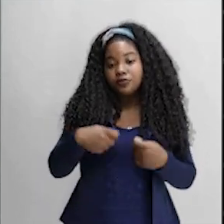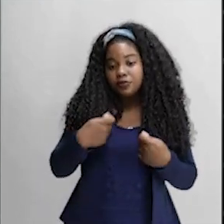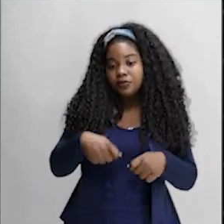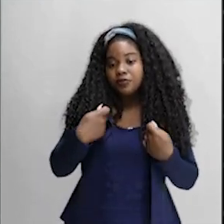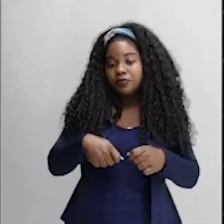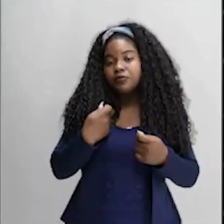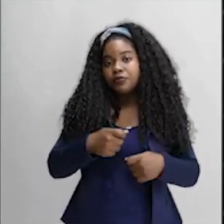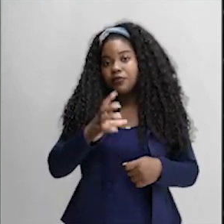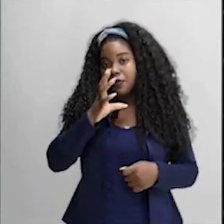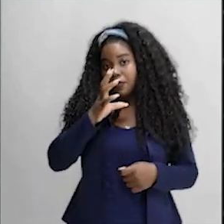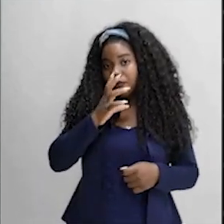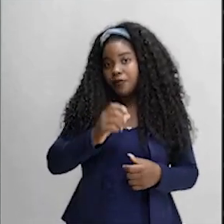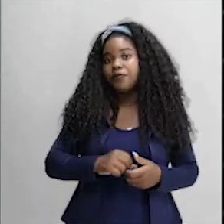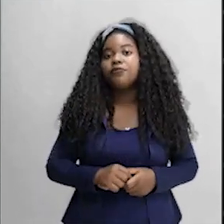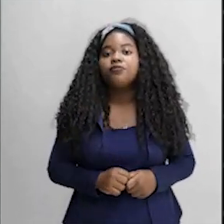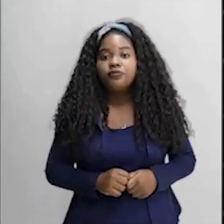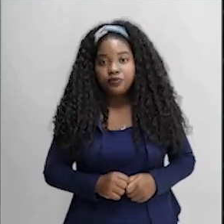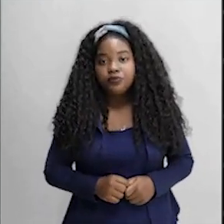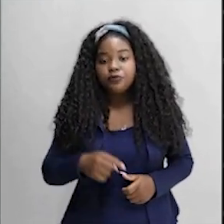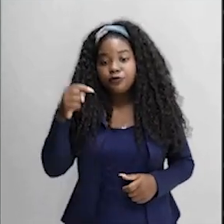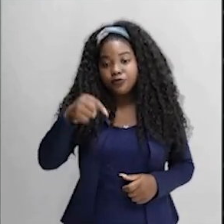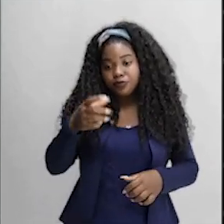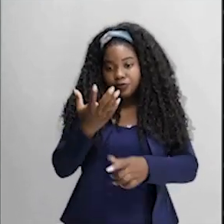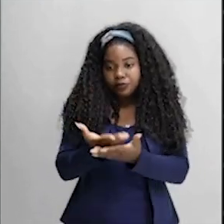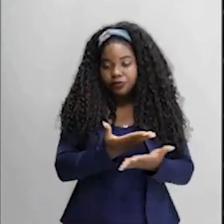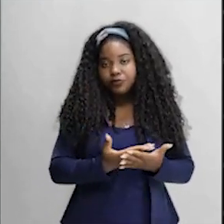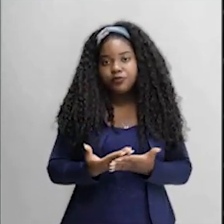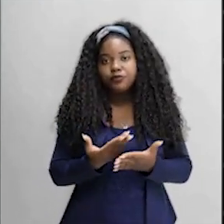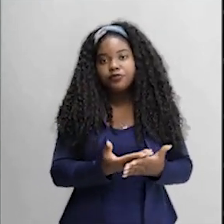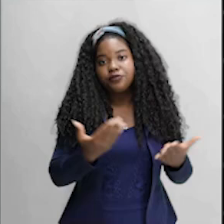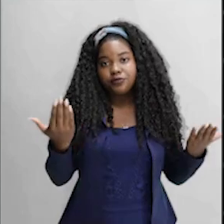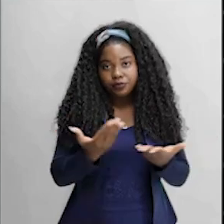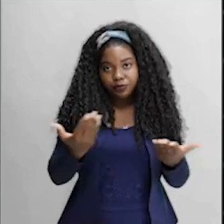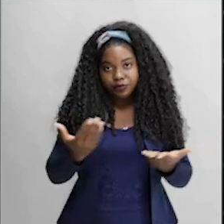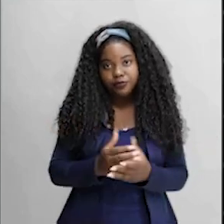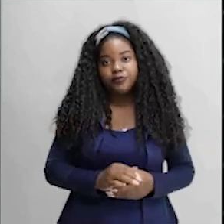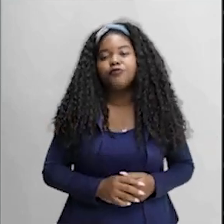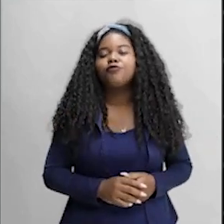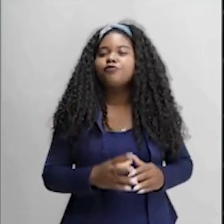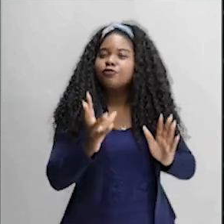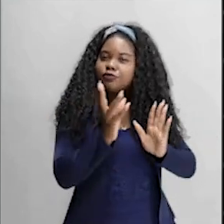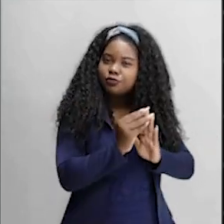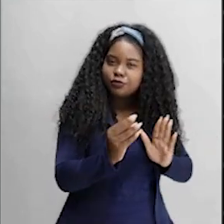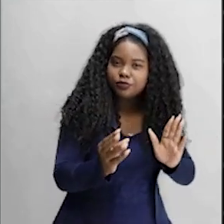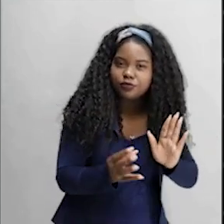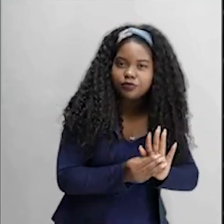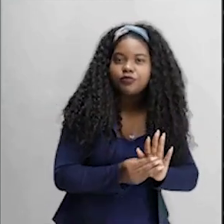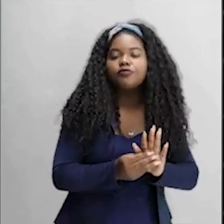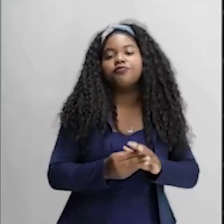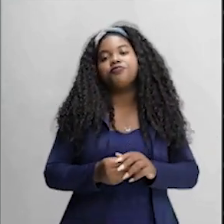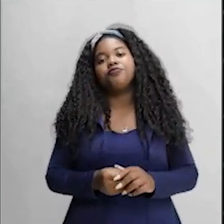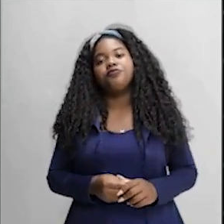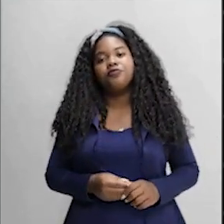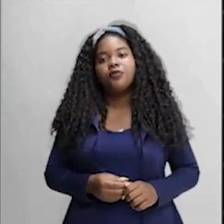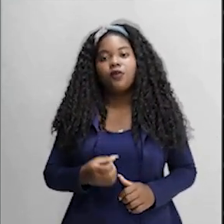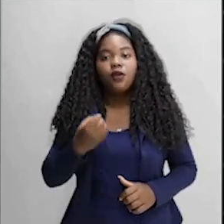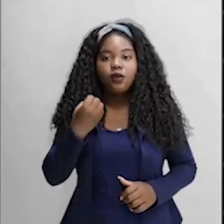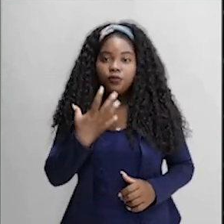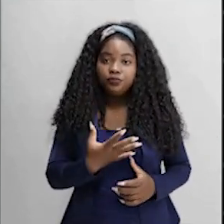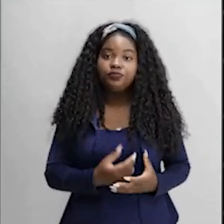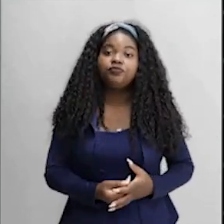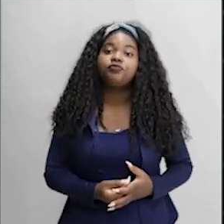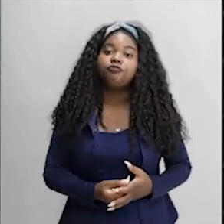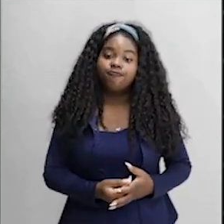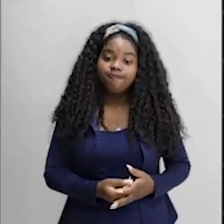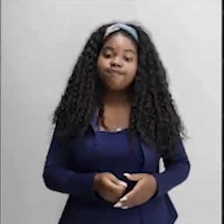para que você mesmo possa ter para você este conteúdo que é muito importante, tá? Geralmente você escreve